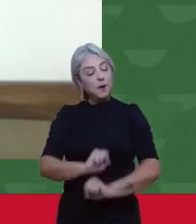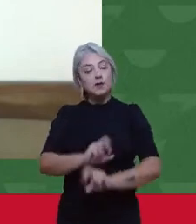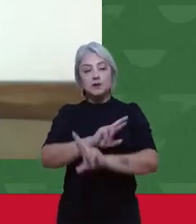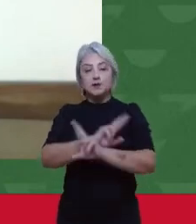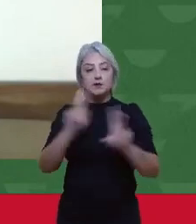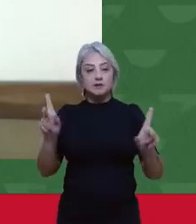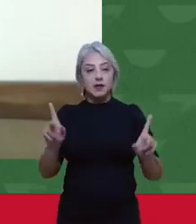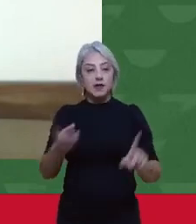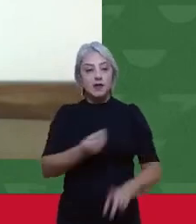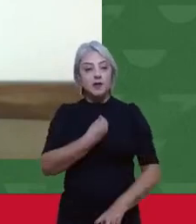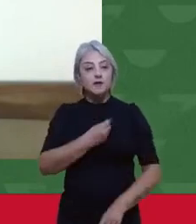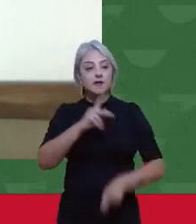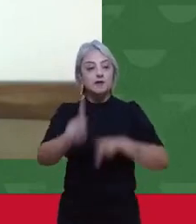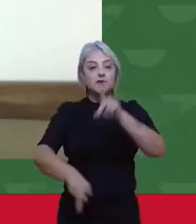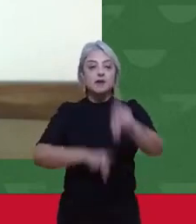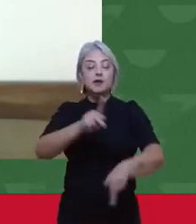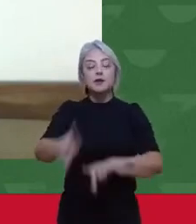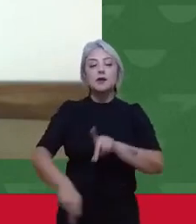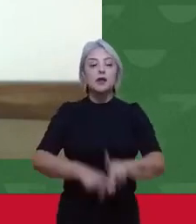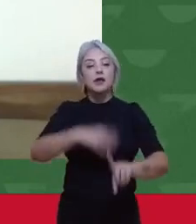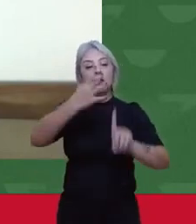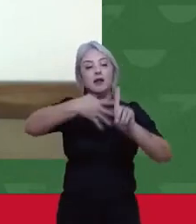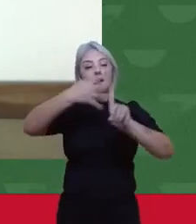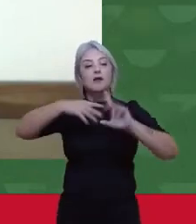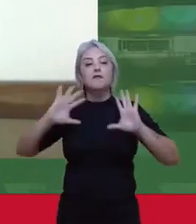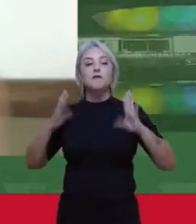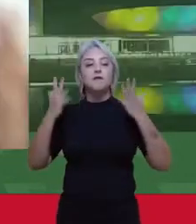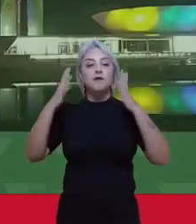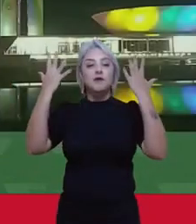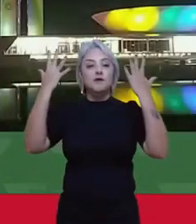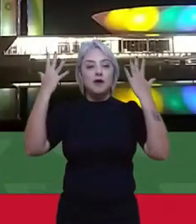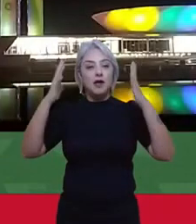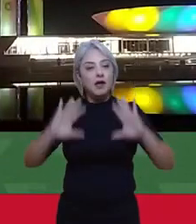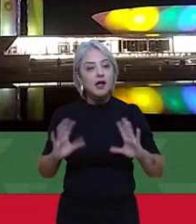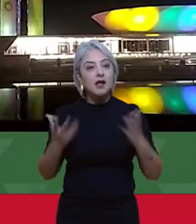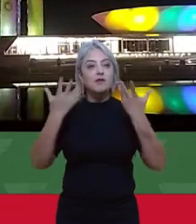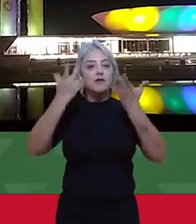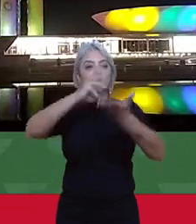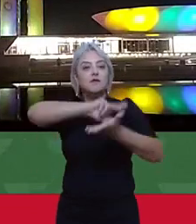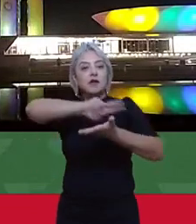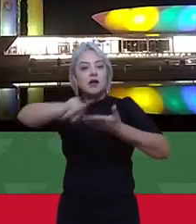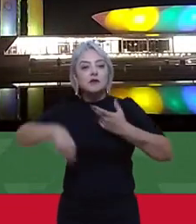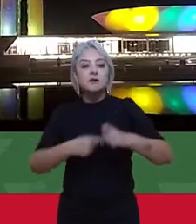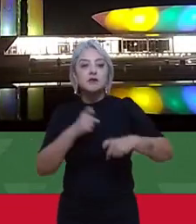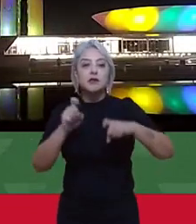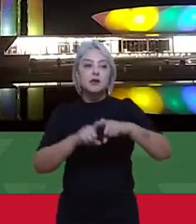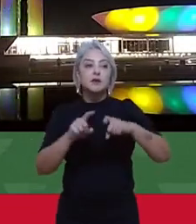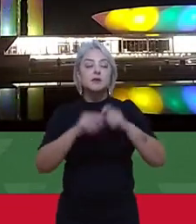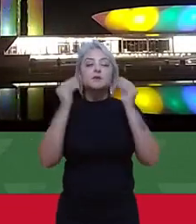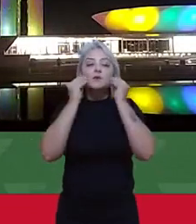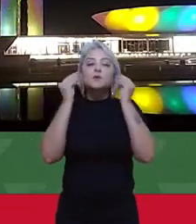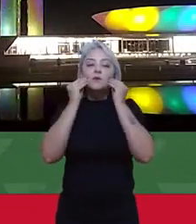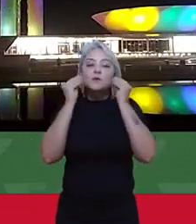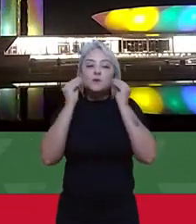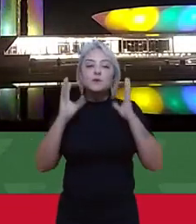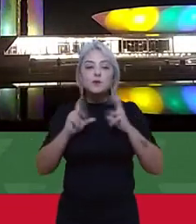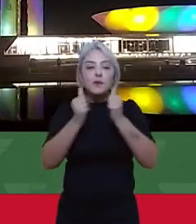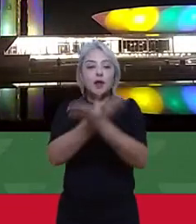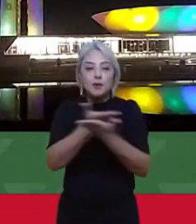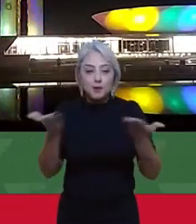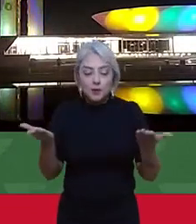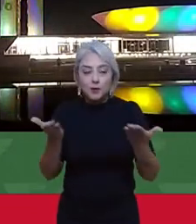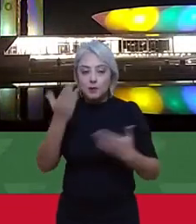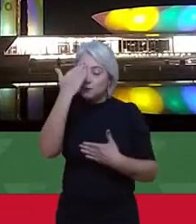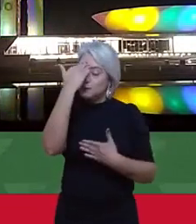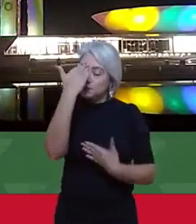diferente. Viva a população LGBTQI+, e viva a diversidade sexual. E um beijo a todos vocês.